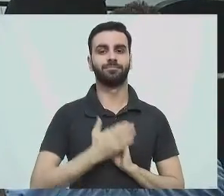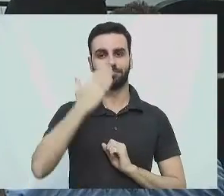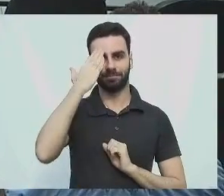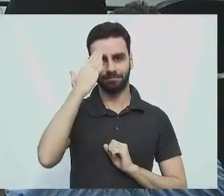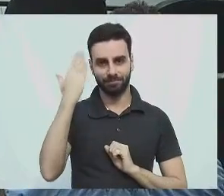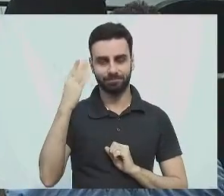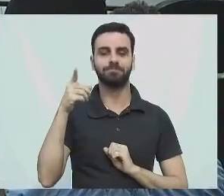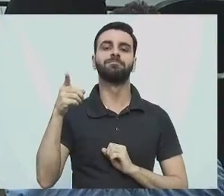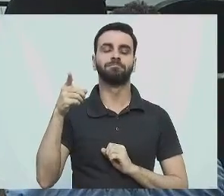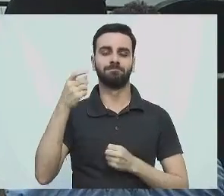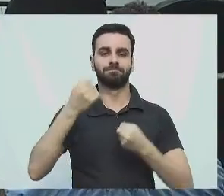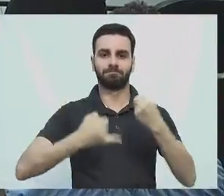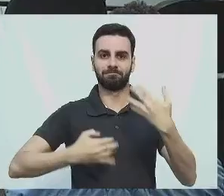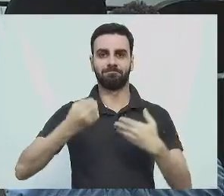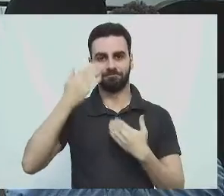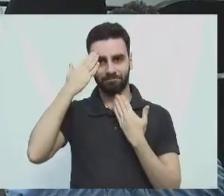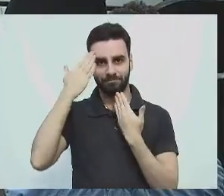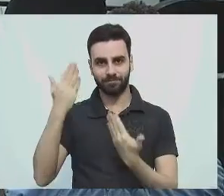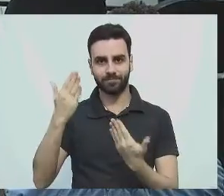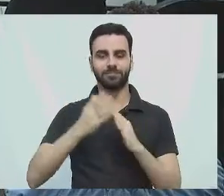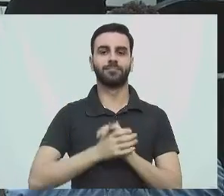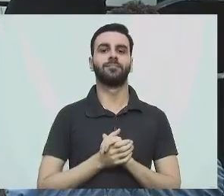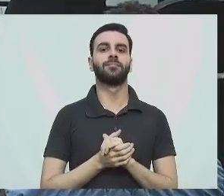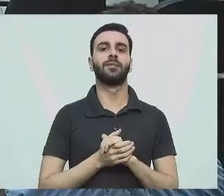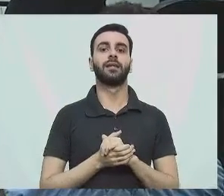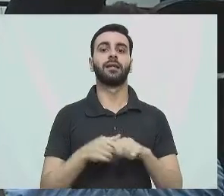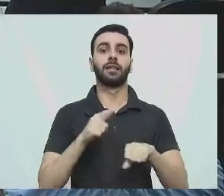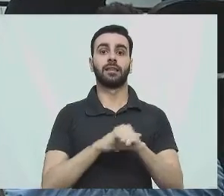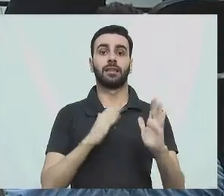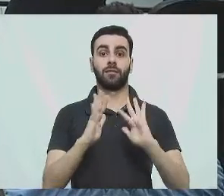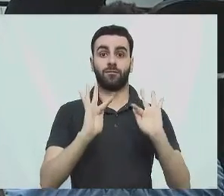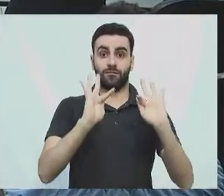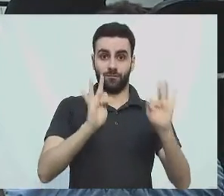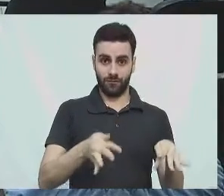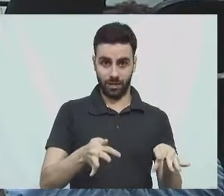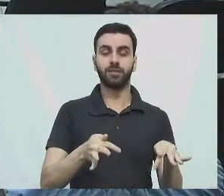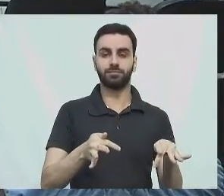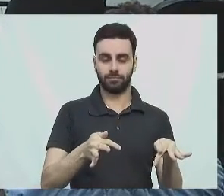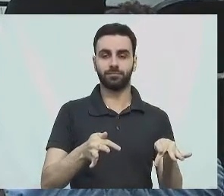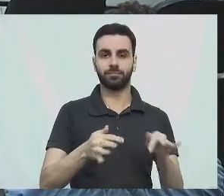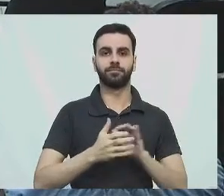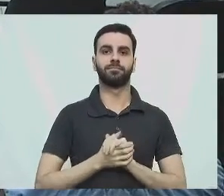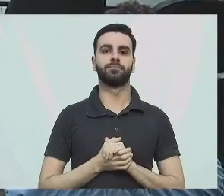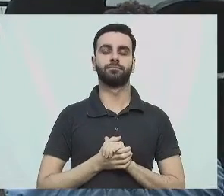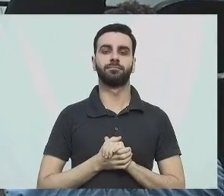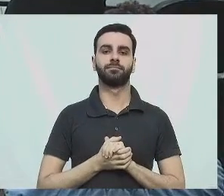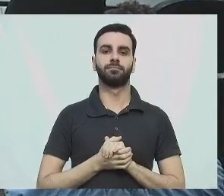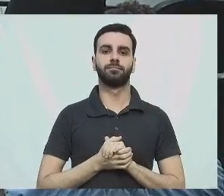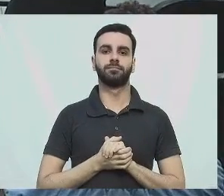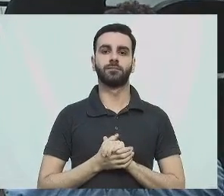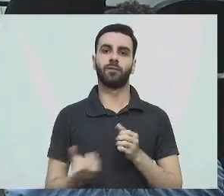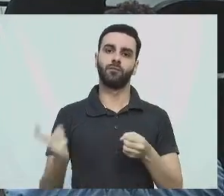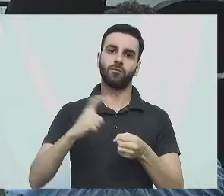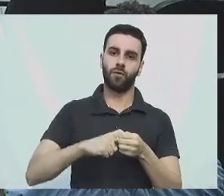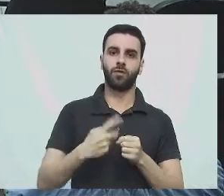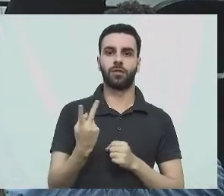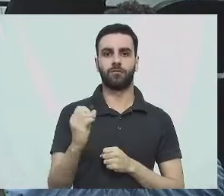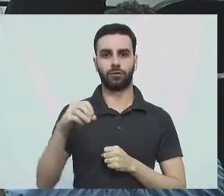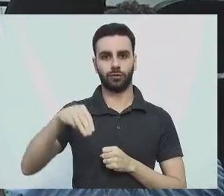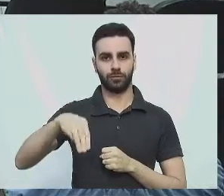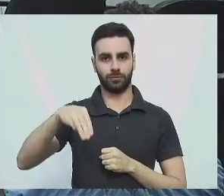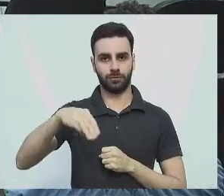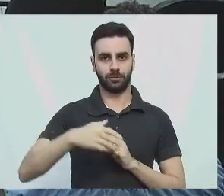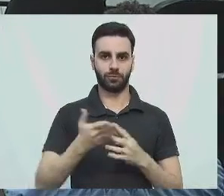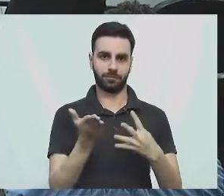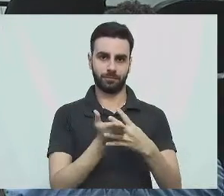Agradeço as palavras do senhor, vereador DJ. Não havendo mais tempo regimental, dou por encerrado o pequeno expediente e retornaremos em 20